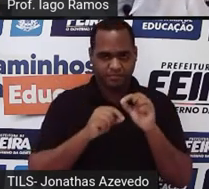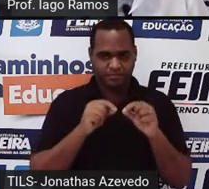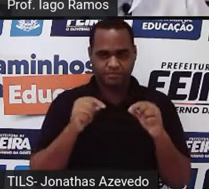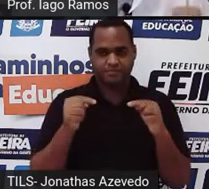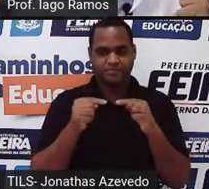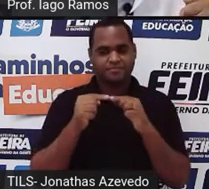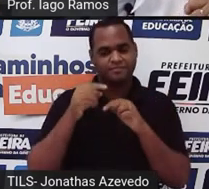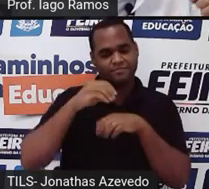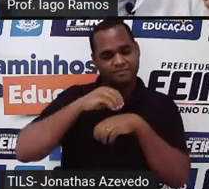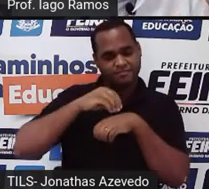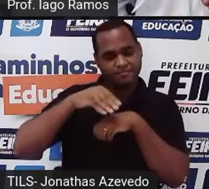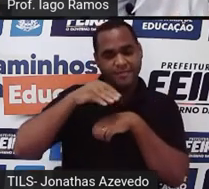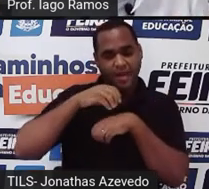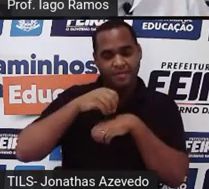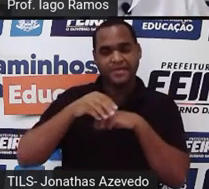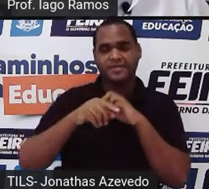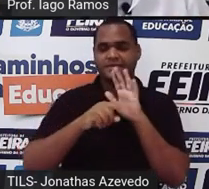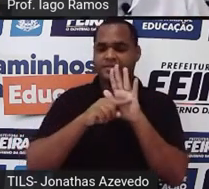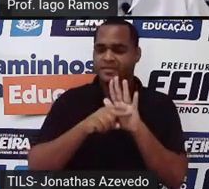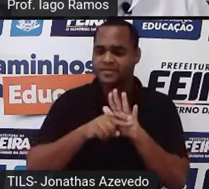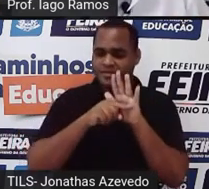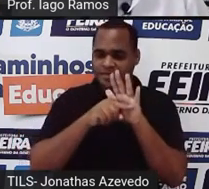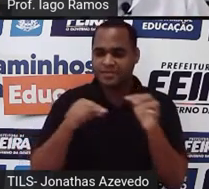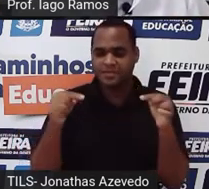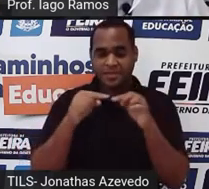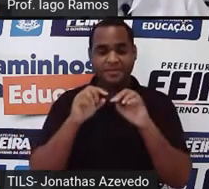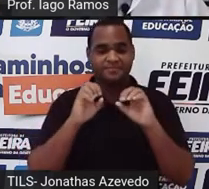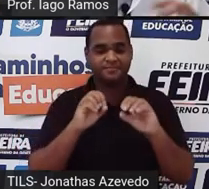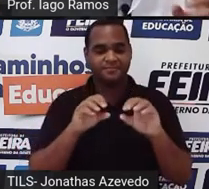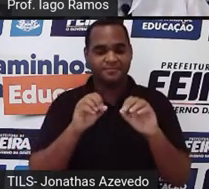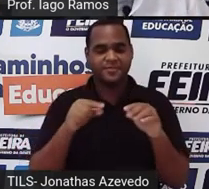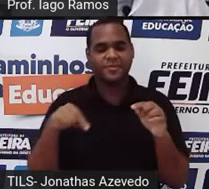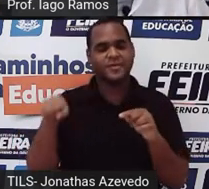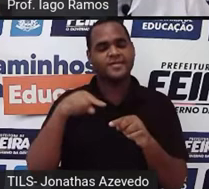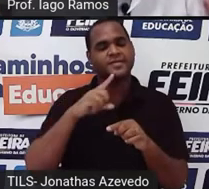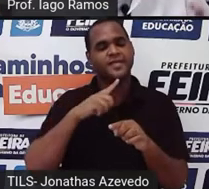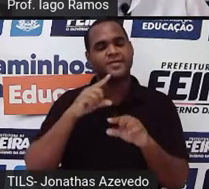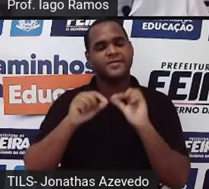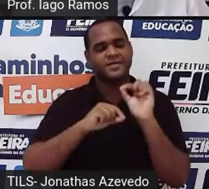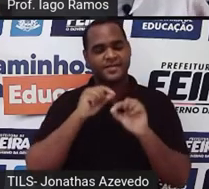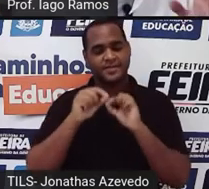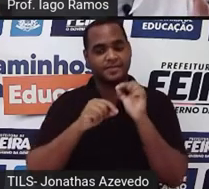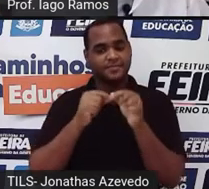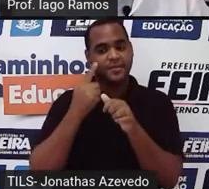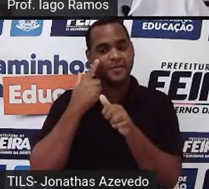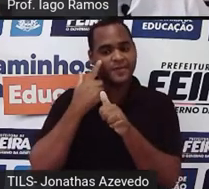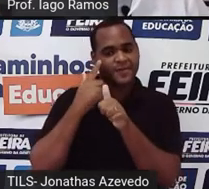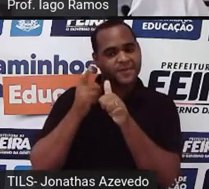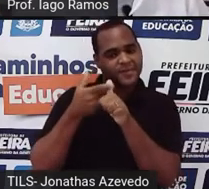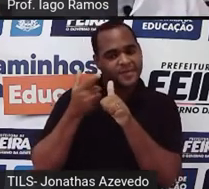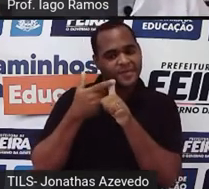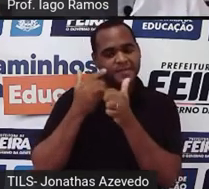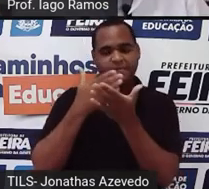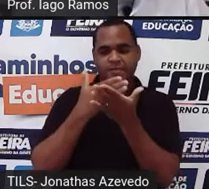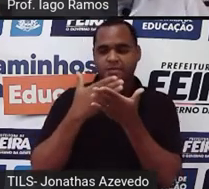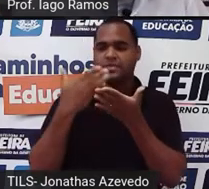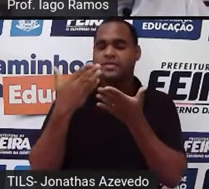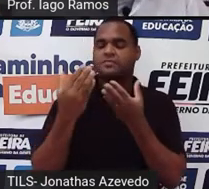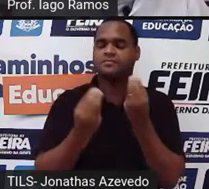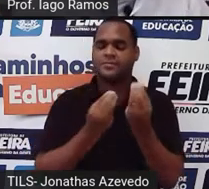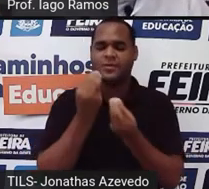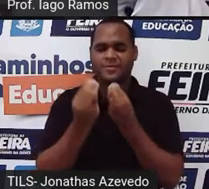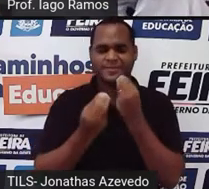trazer ele agora para esse momento da nossa aula, onde a gente vai começar a tratar, né, de